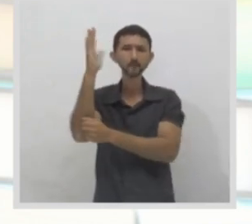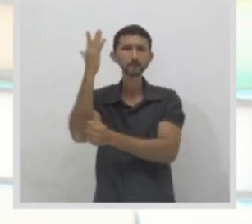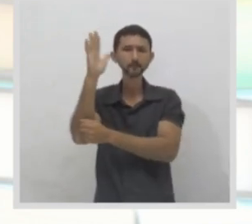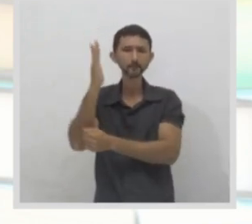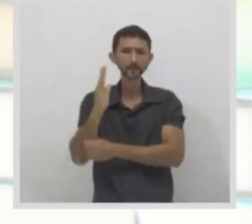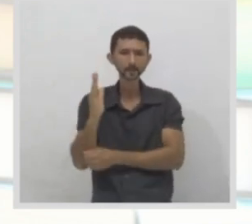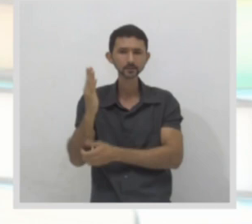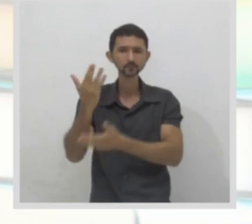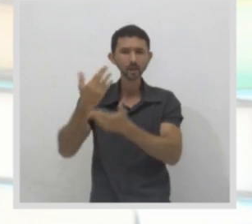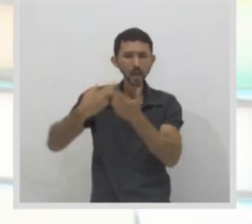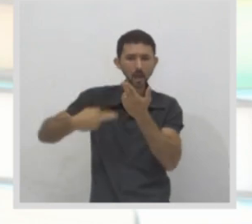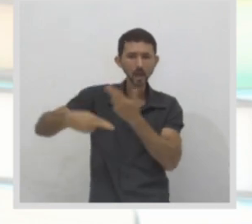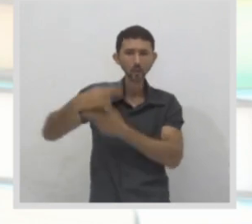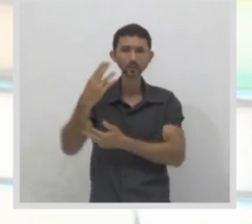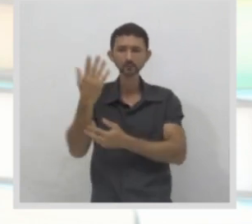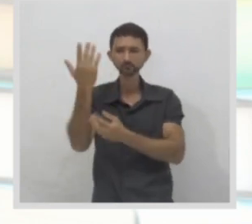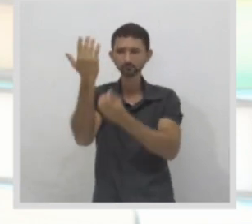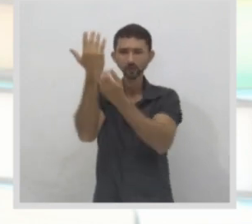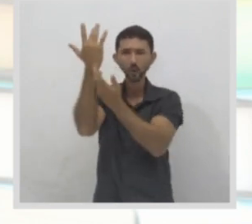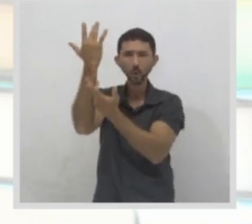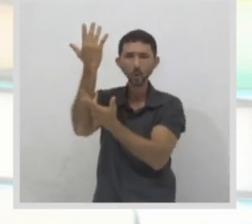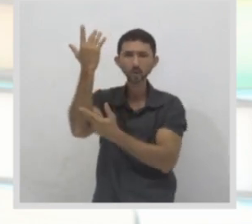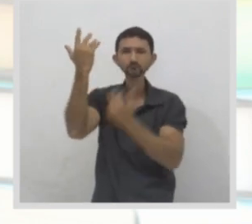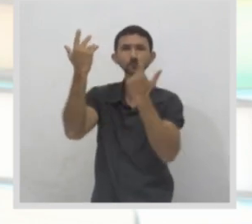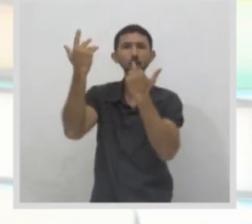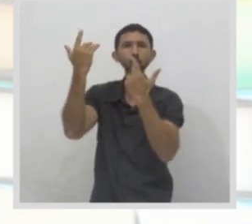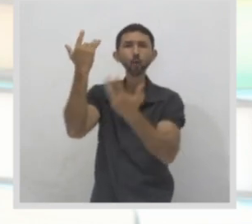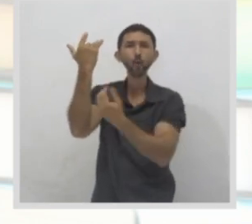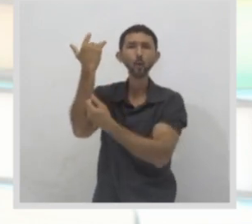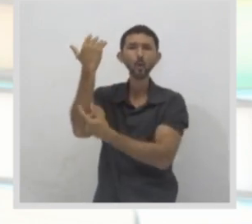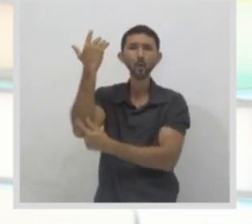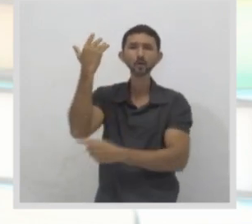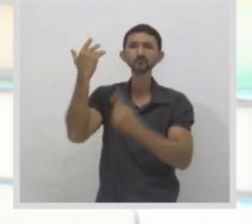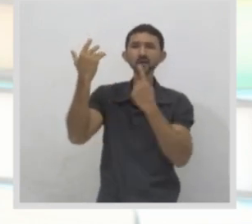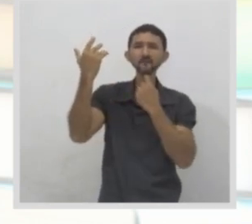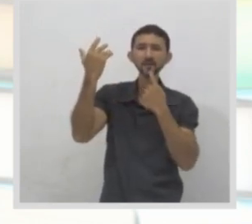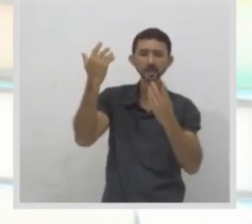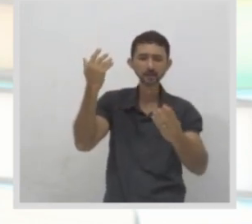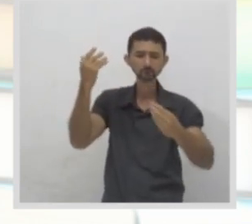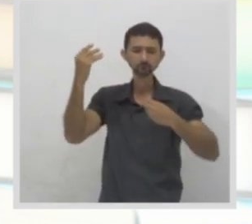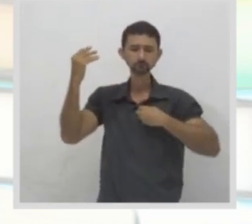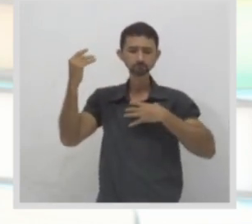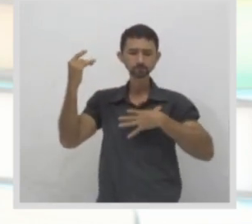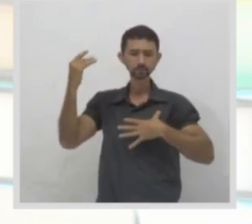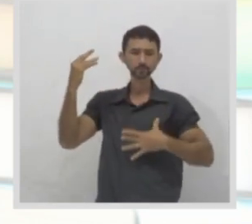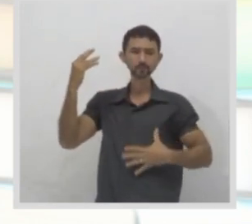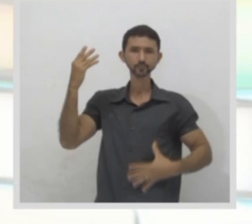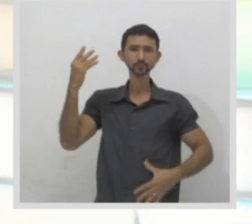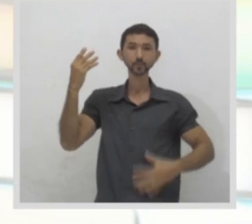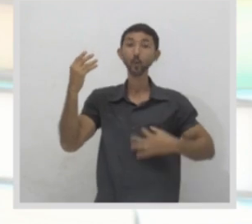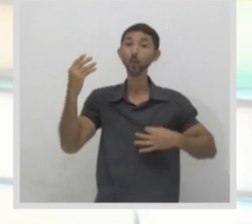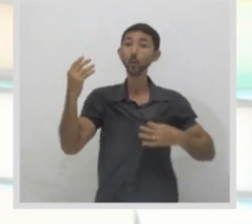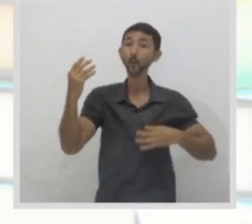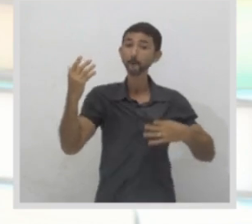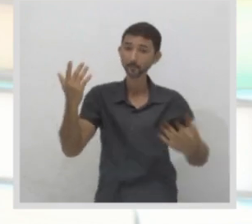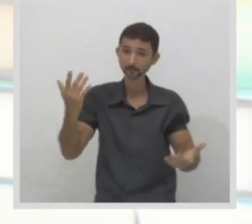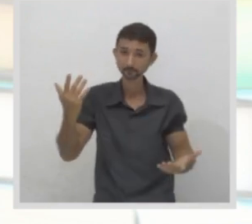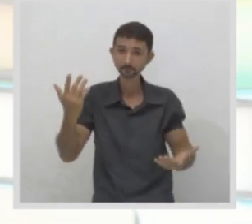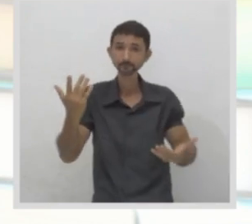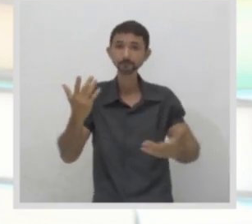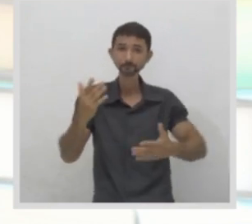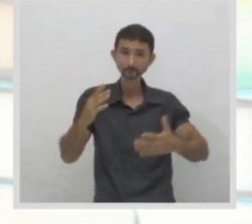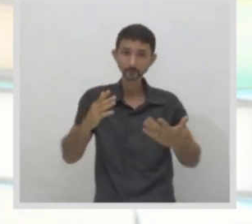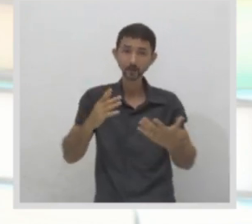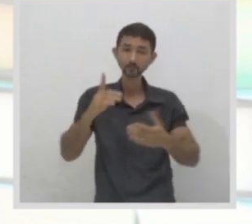relacionada com a tingimento de roupas, era madeira nobre para instrumentos, móveis. Tá? Só que ele teve uma